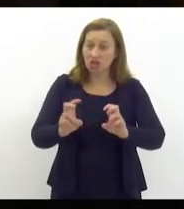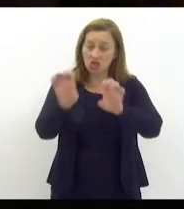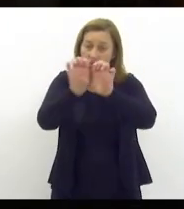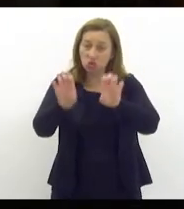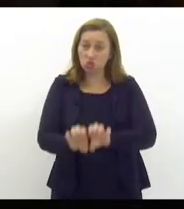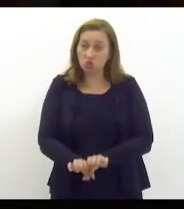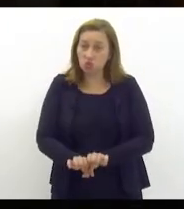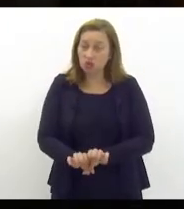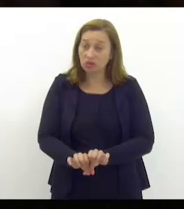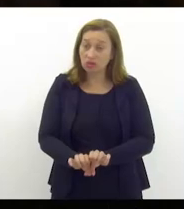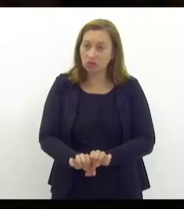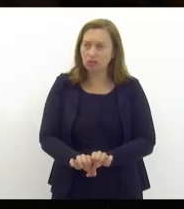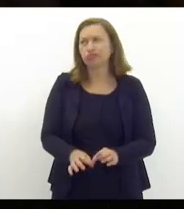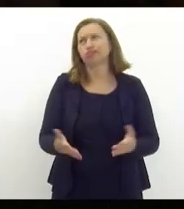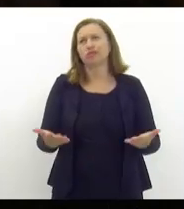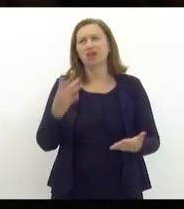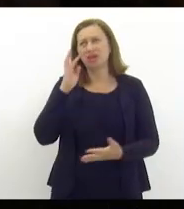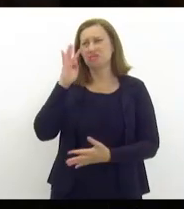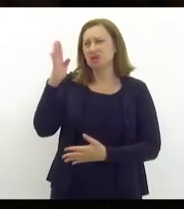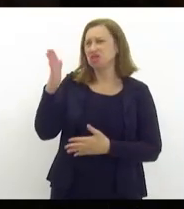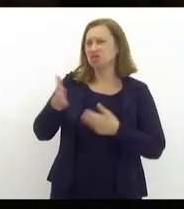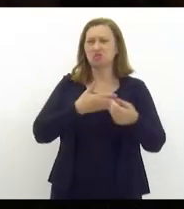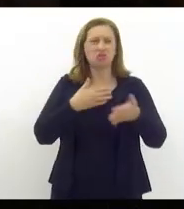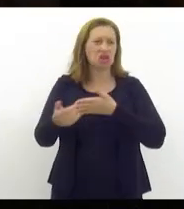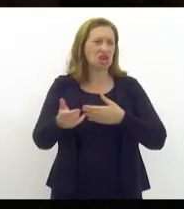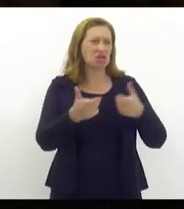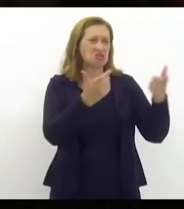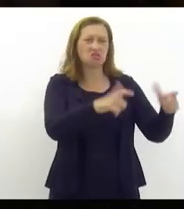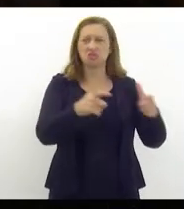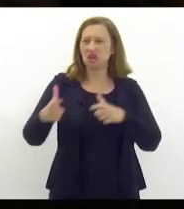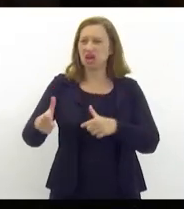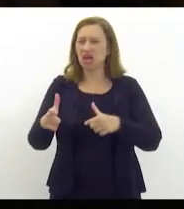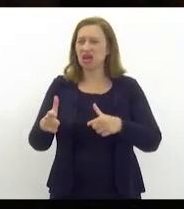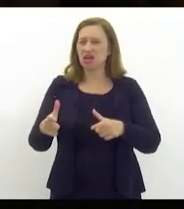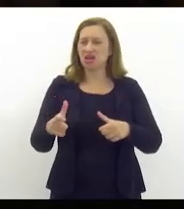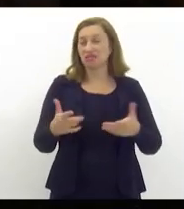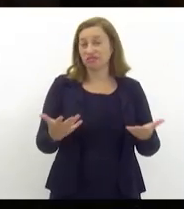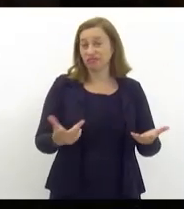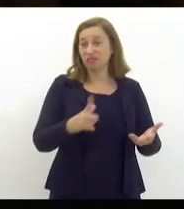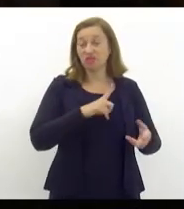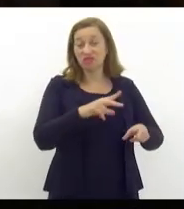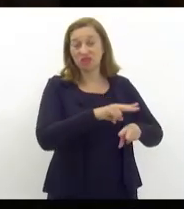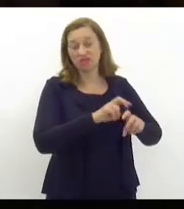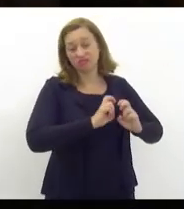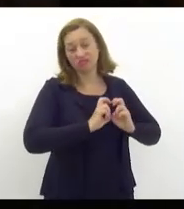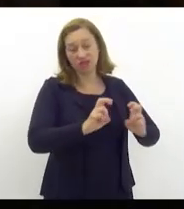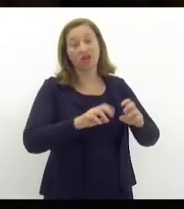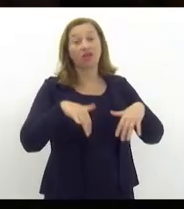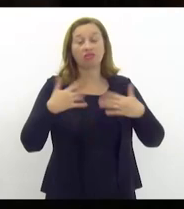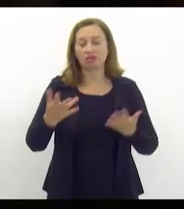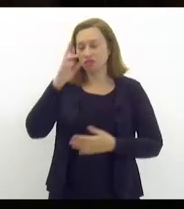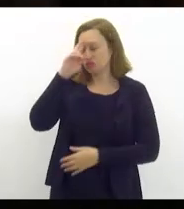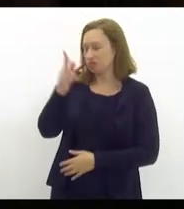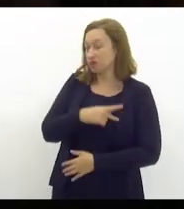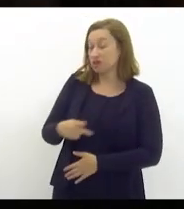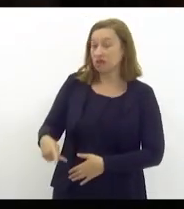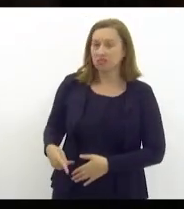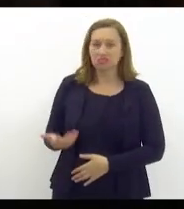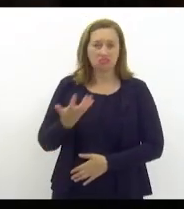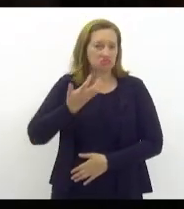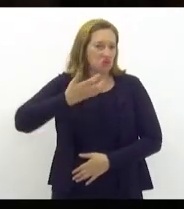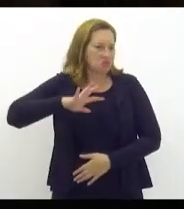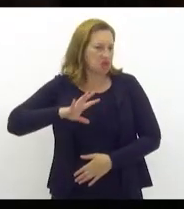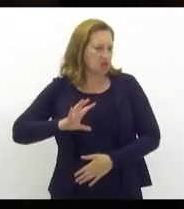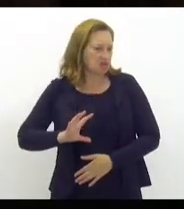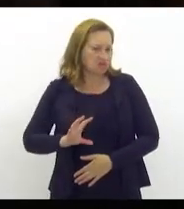que fará qualquer ramal que demande a esse trem. Então, senhor presidente, não quero